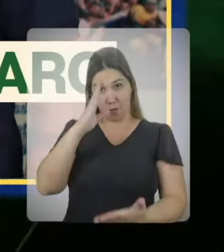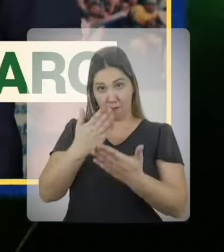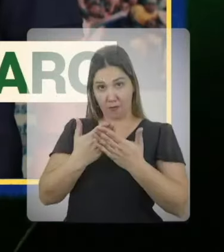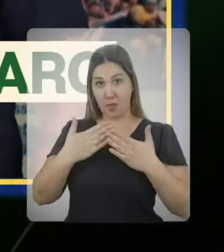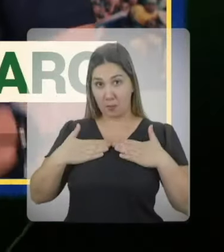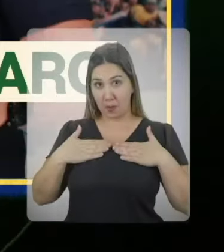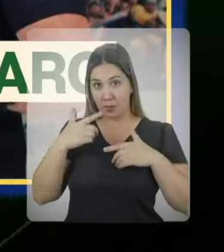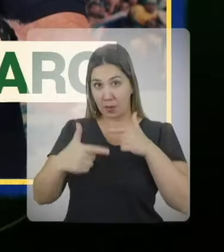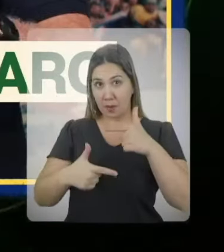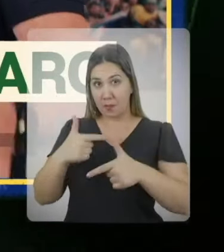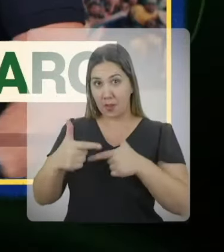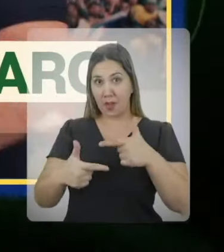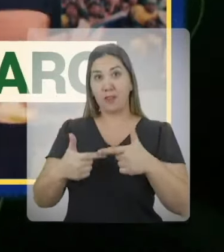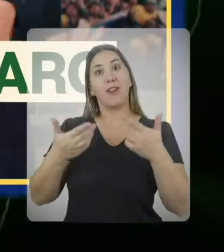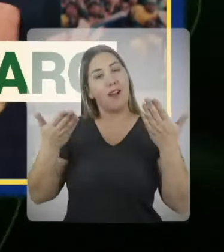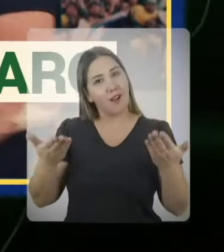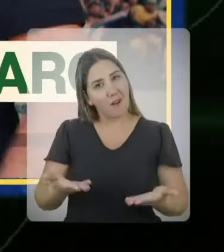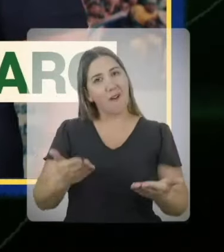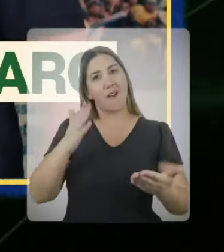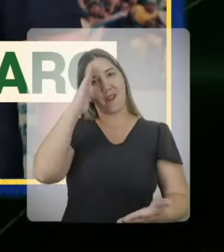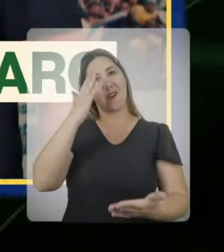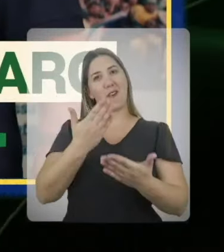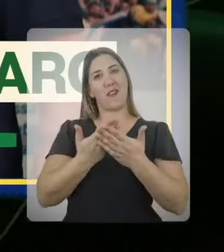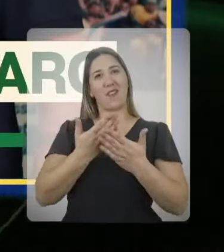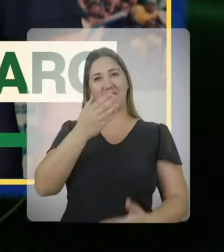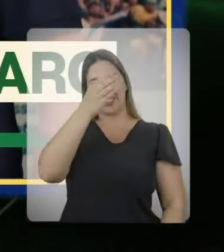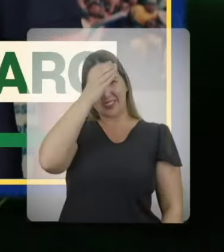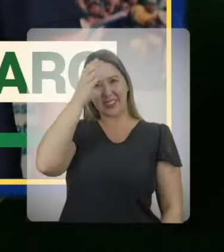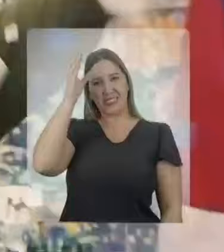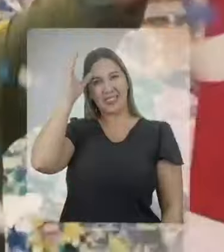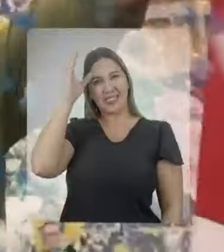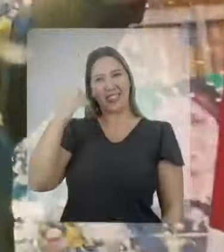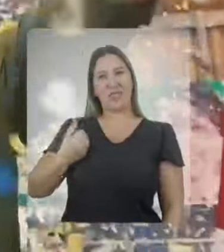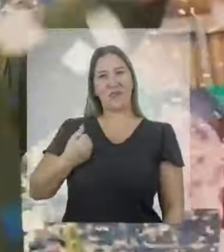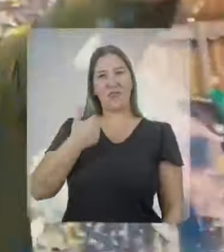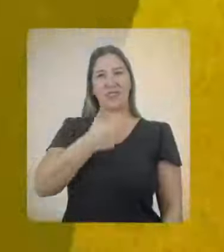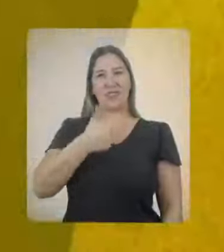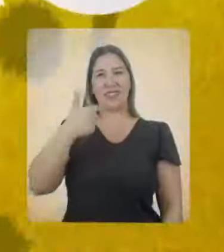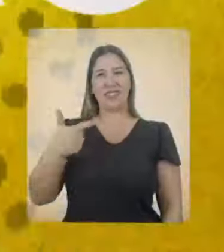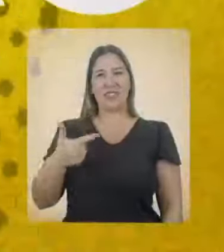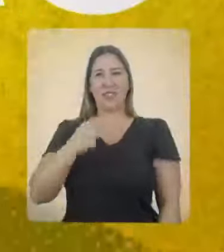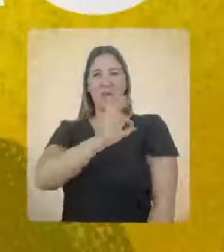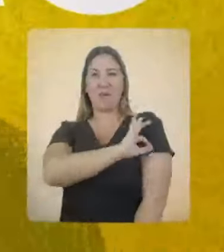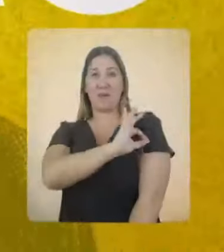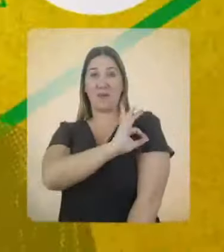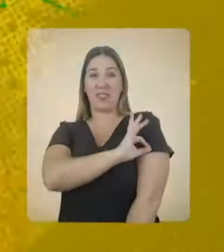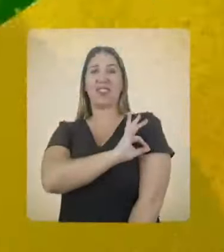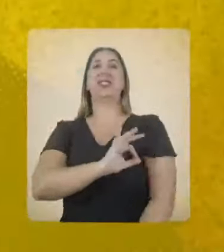meu trabalho. Confiem agora. Alberto Neto, Prefeito 22.